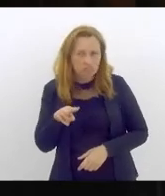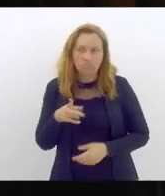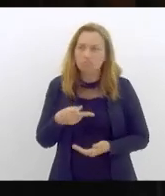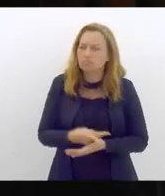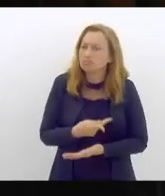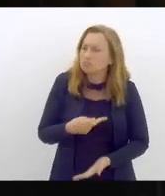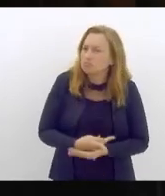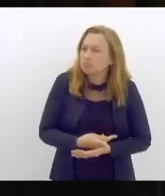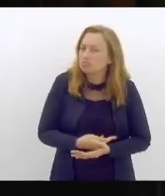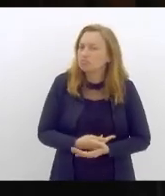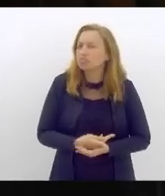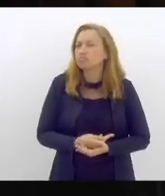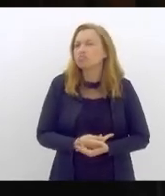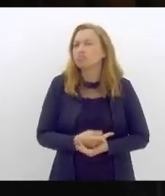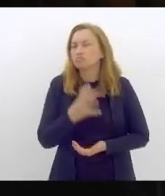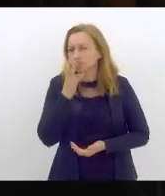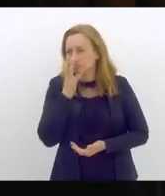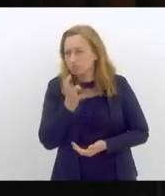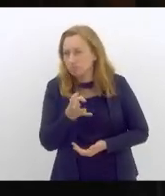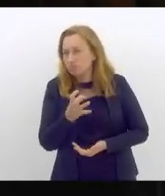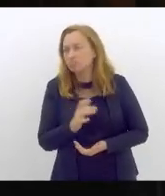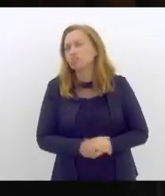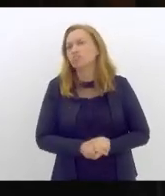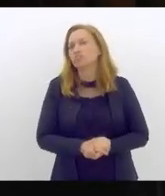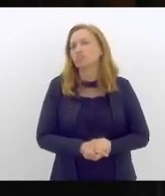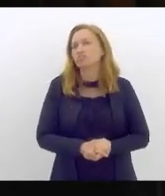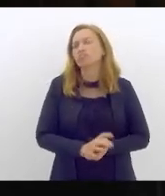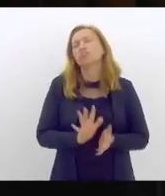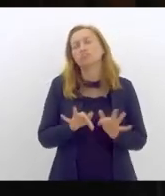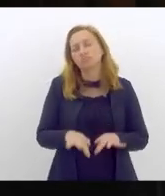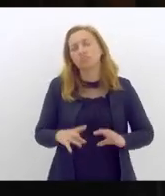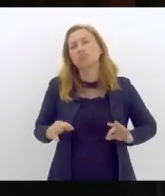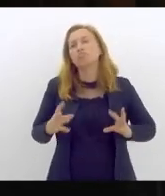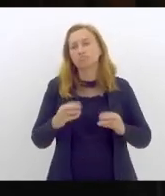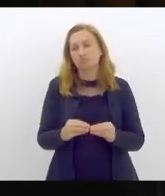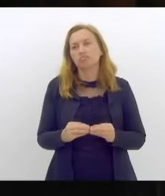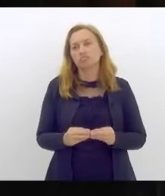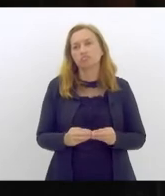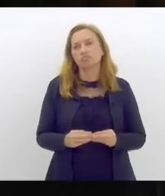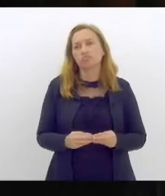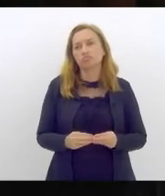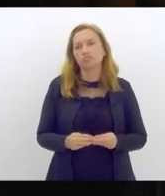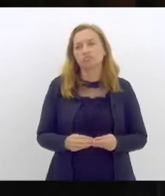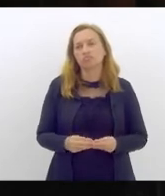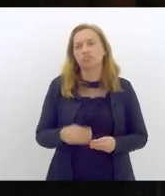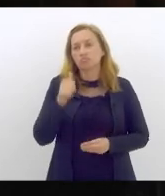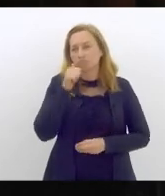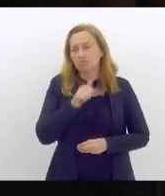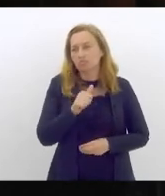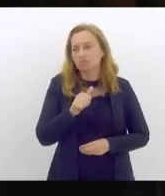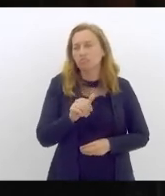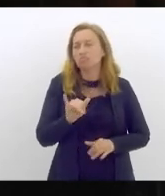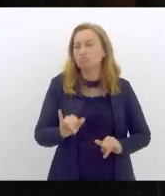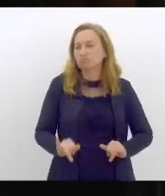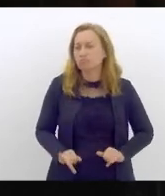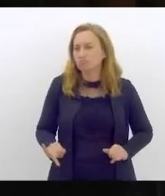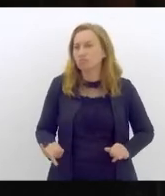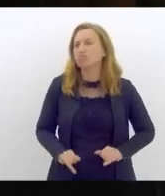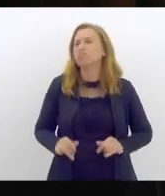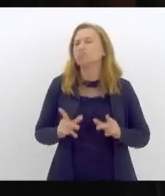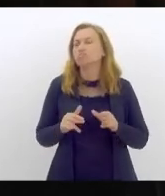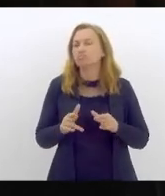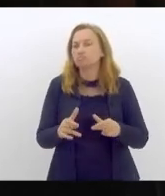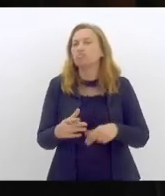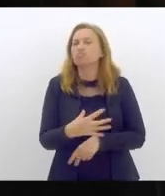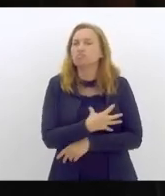negligência é a omissão e é no final das contas termos essas mulheres que sofrem com câncer com